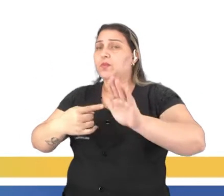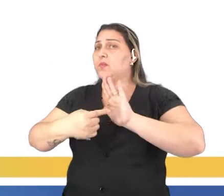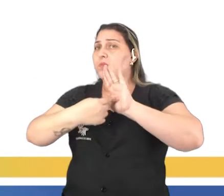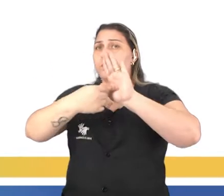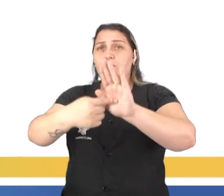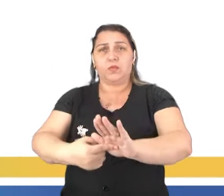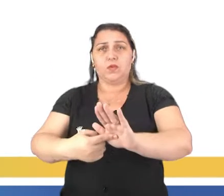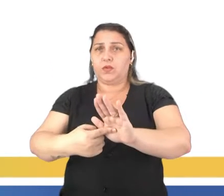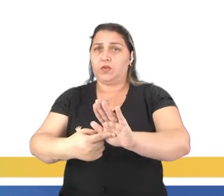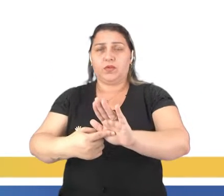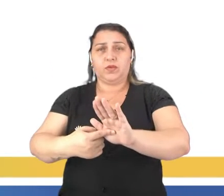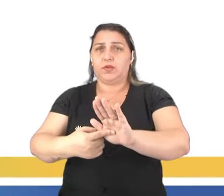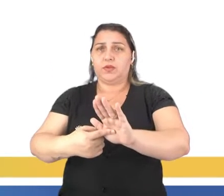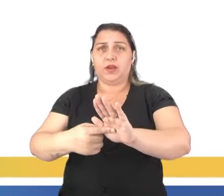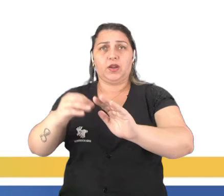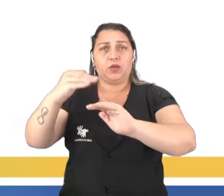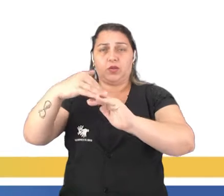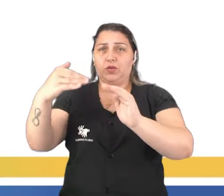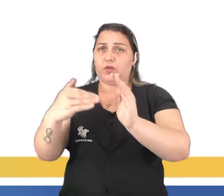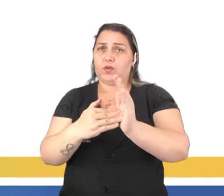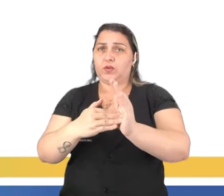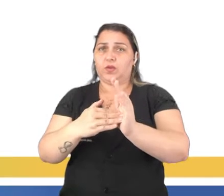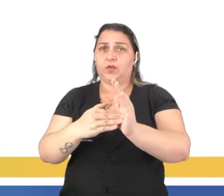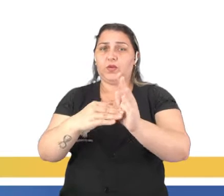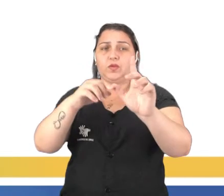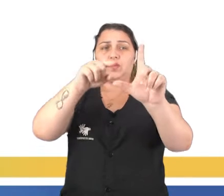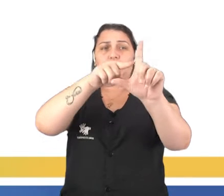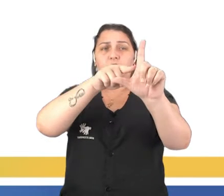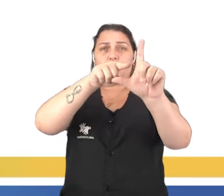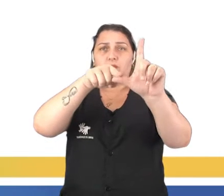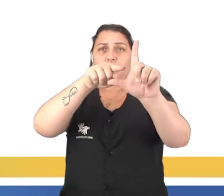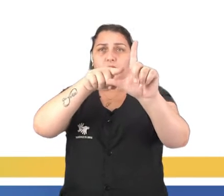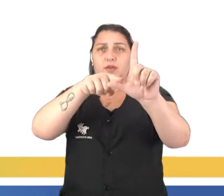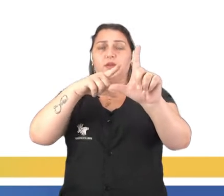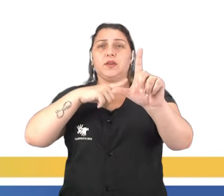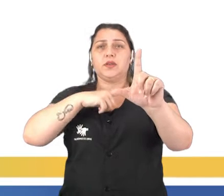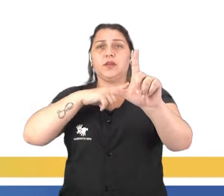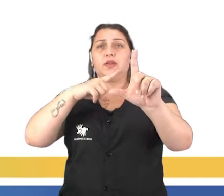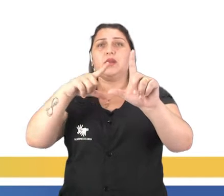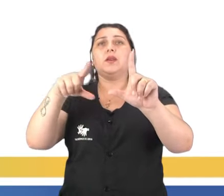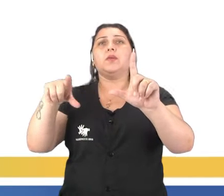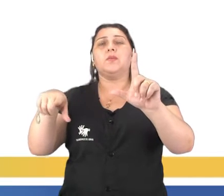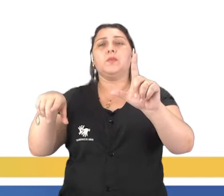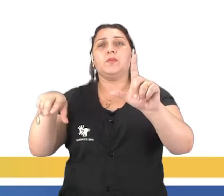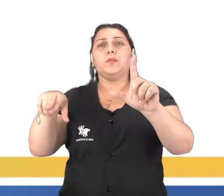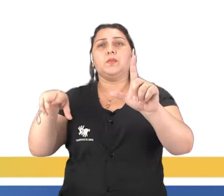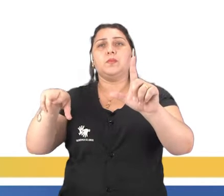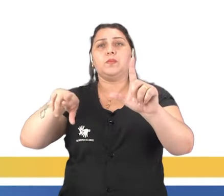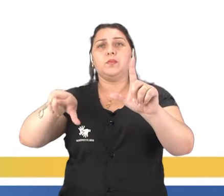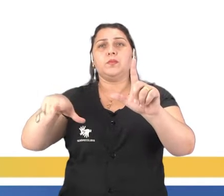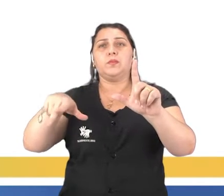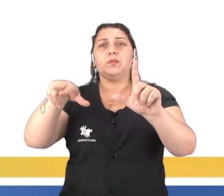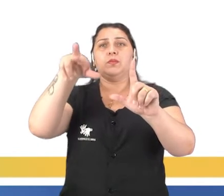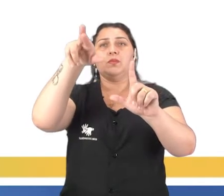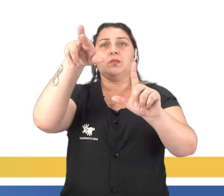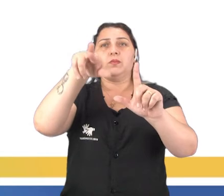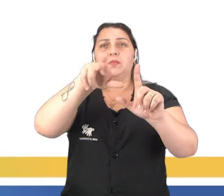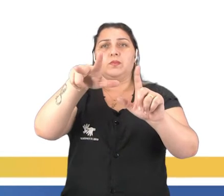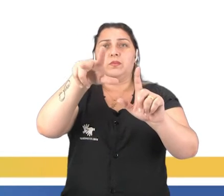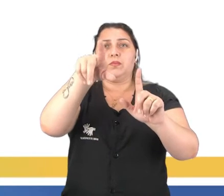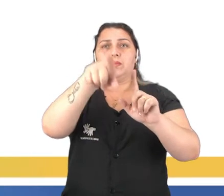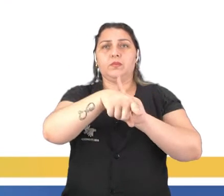apresenta congruência, né, em todos os lados. E nós temos um triângulo aí também que é tido como um polígono não regular.